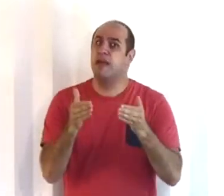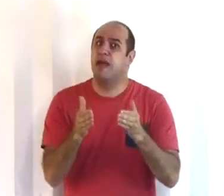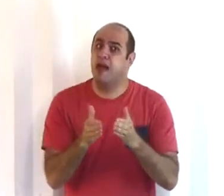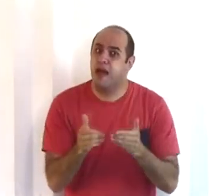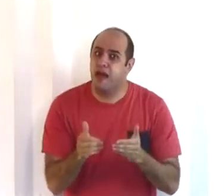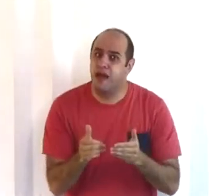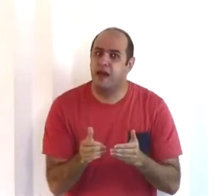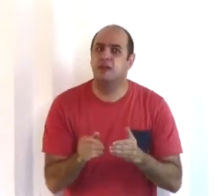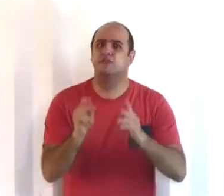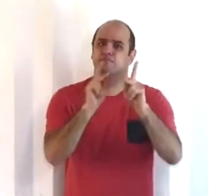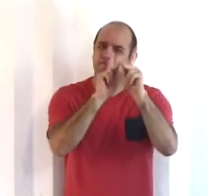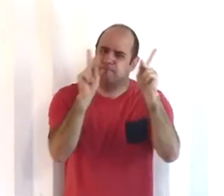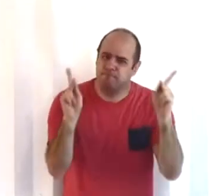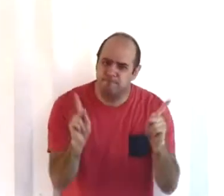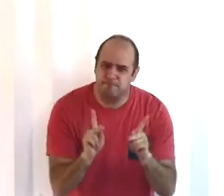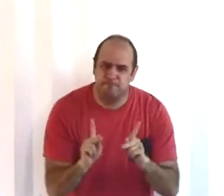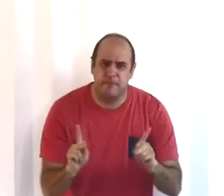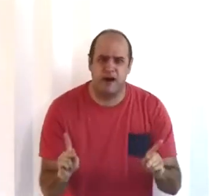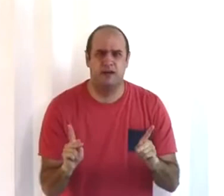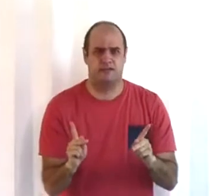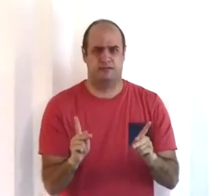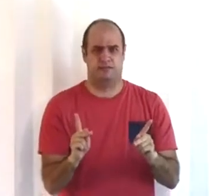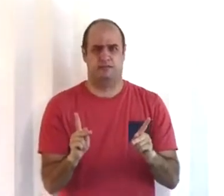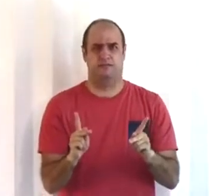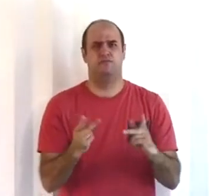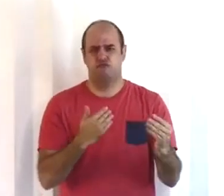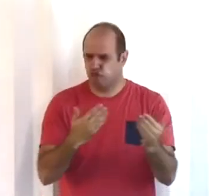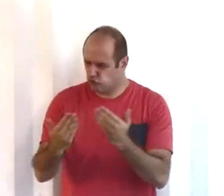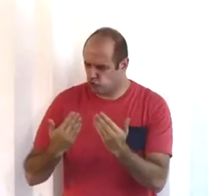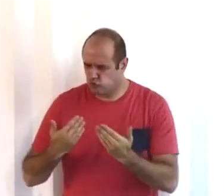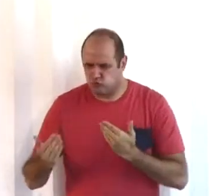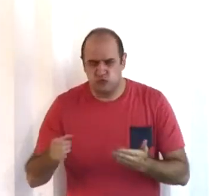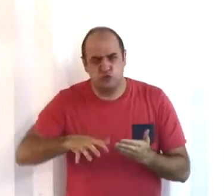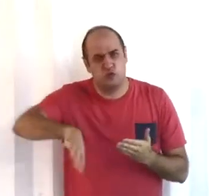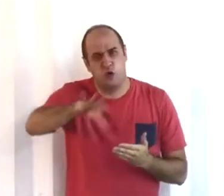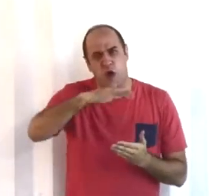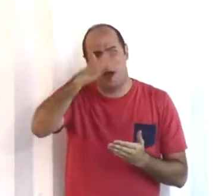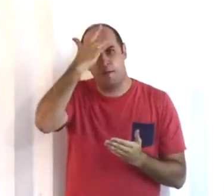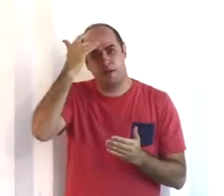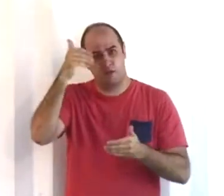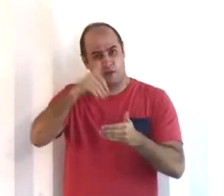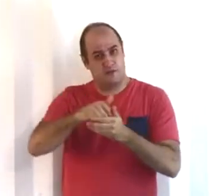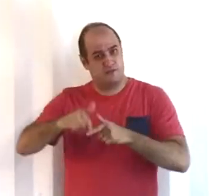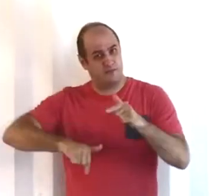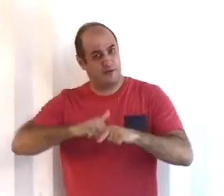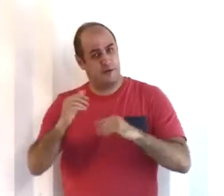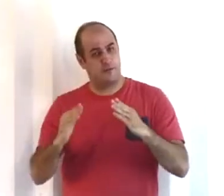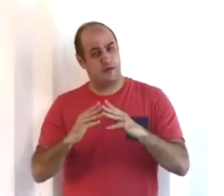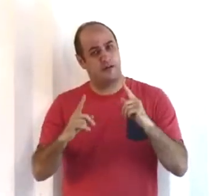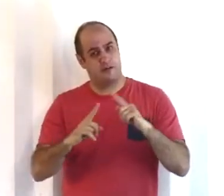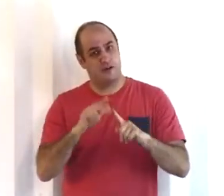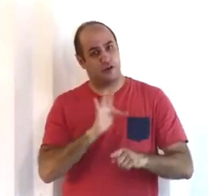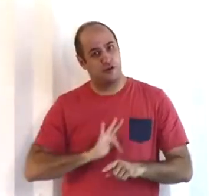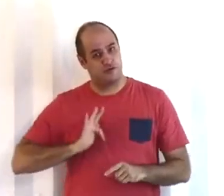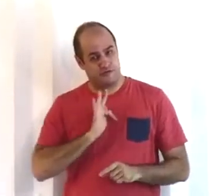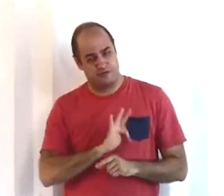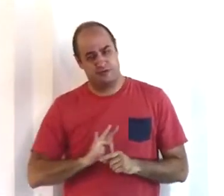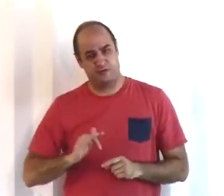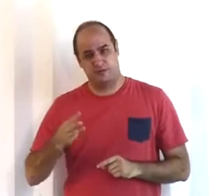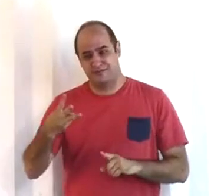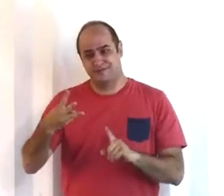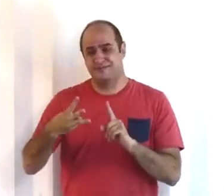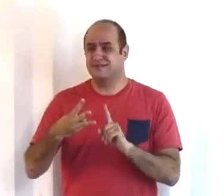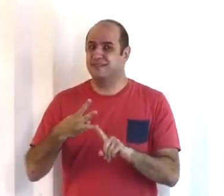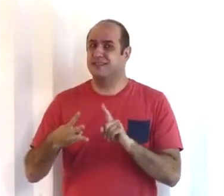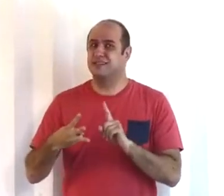é que haja paz entre a Evódia e a Sintique, bem como todos os cooperadores lá da igreja de Filipos. E a terceira